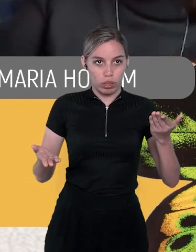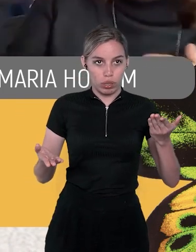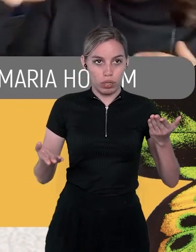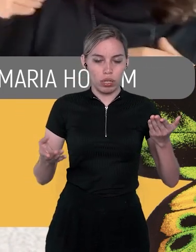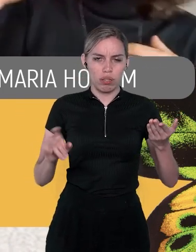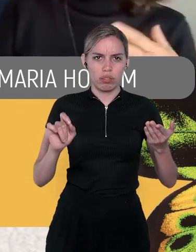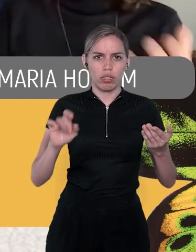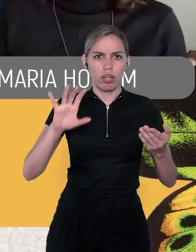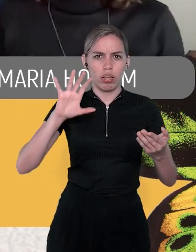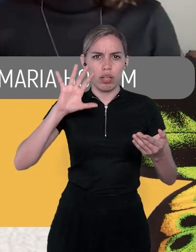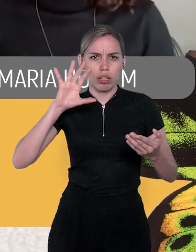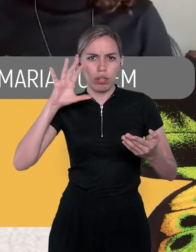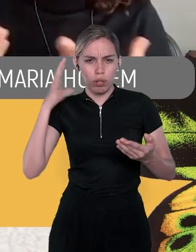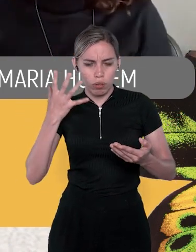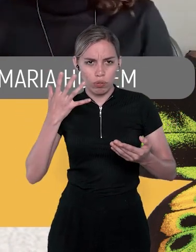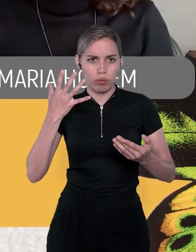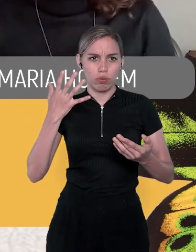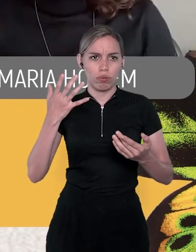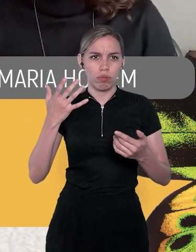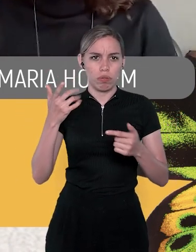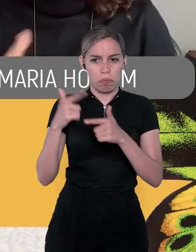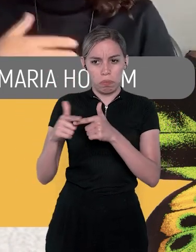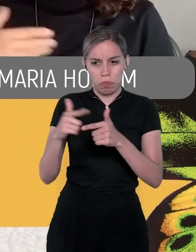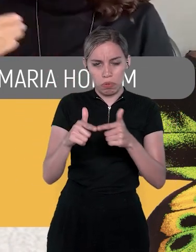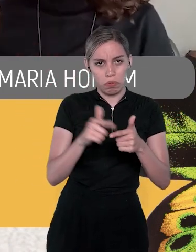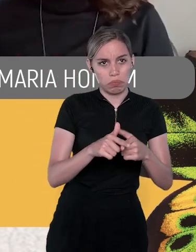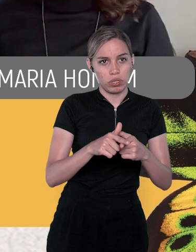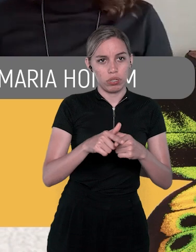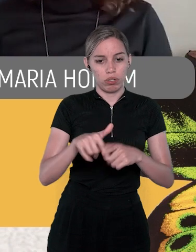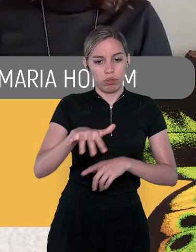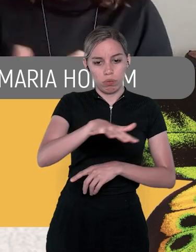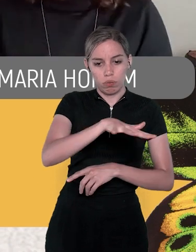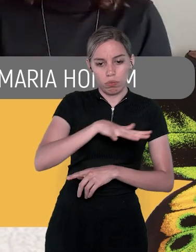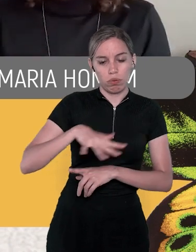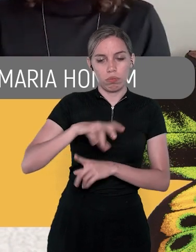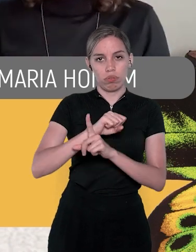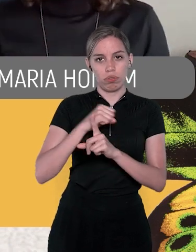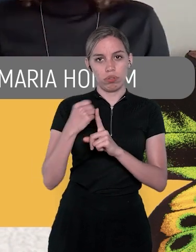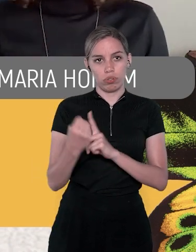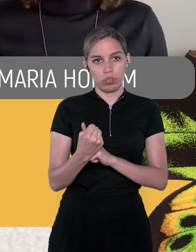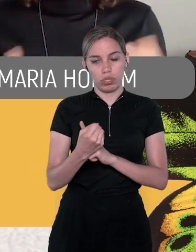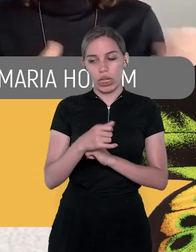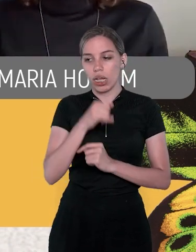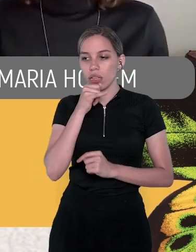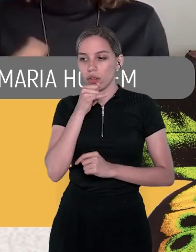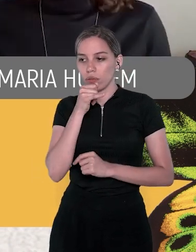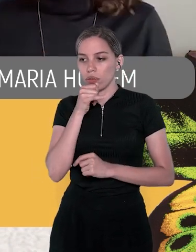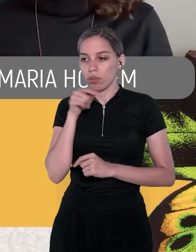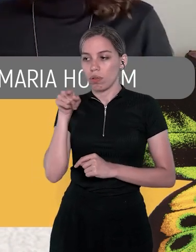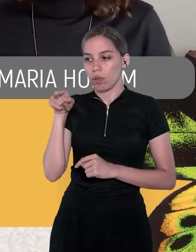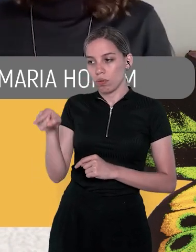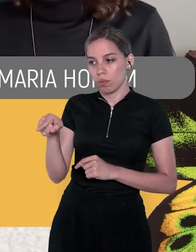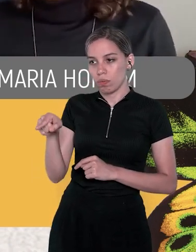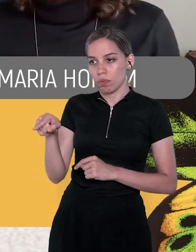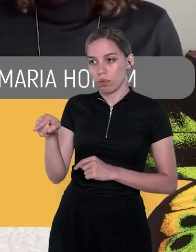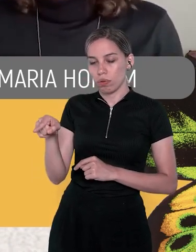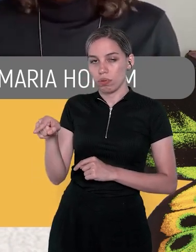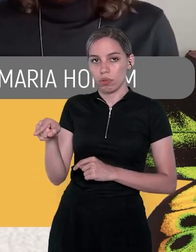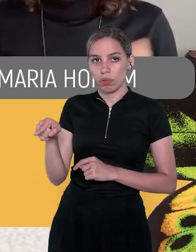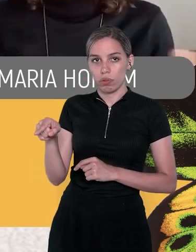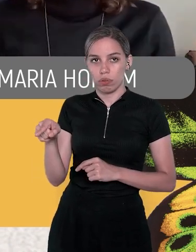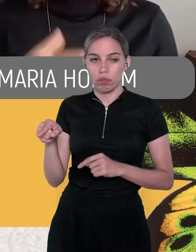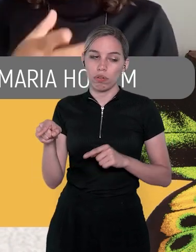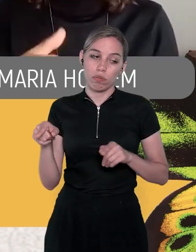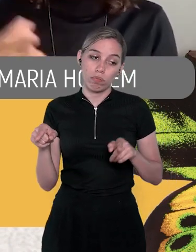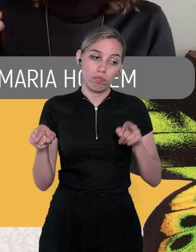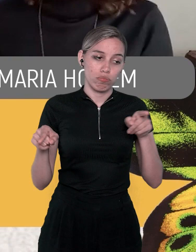fálica e de conflitos e de interesses no conjunto social. Então, tá, um pouco para mim, um pouco para você. Um